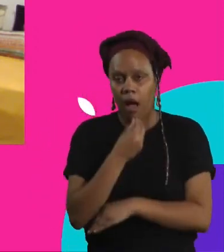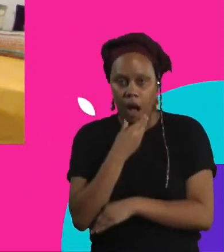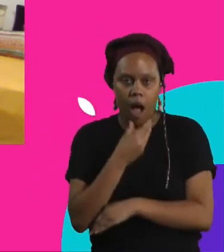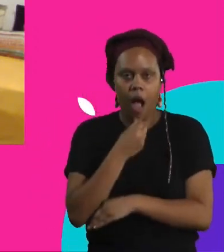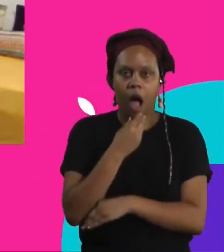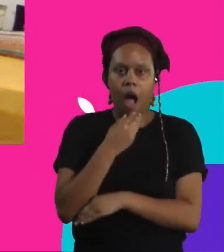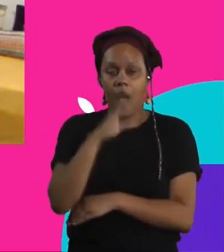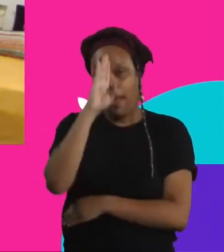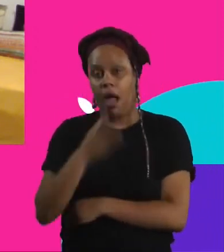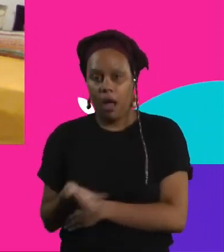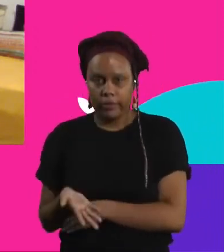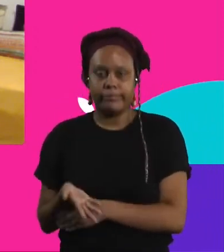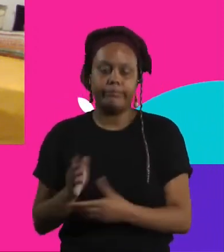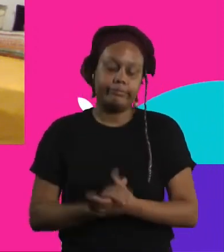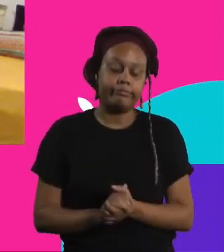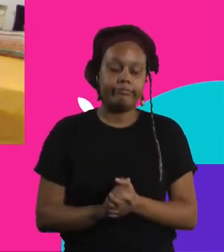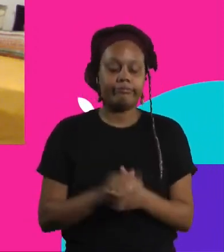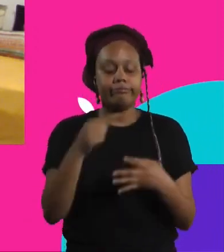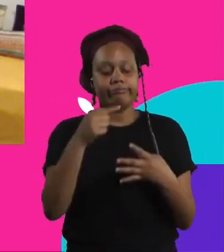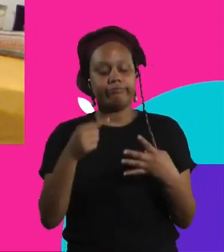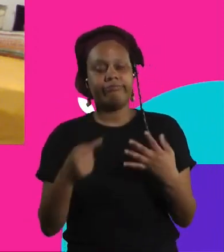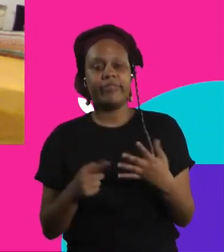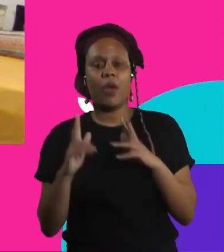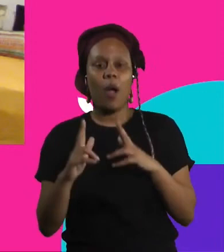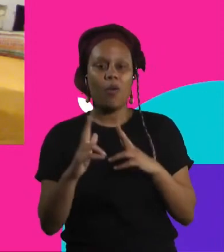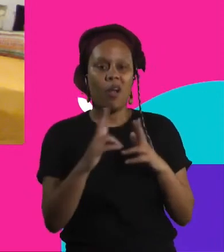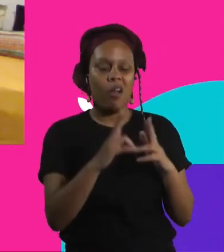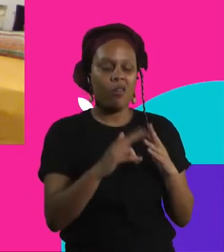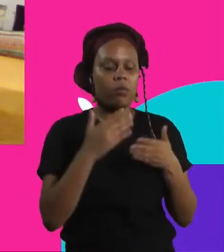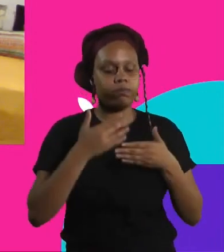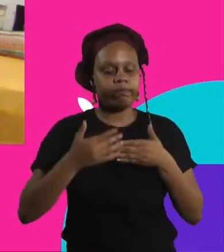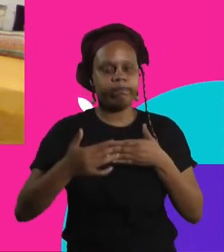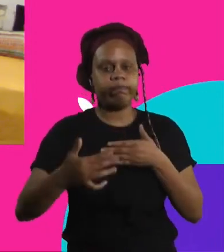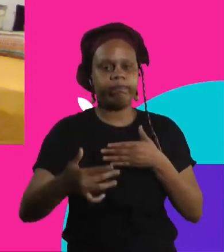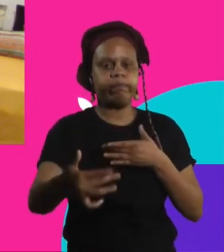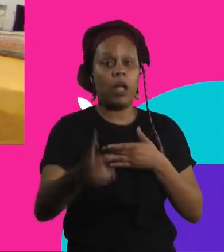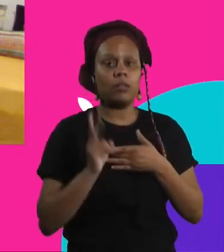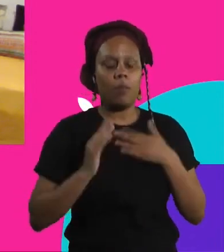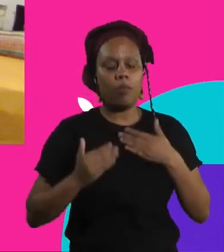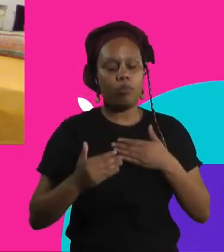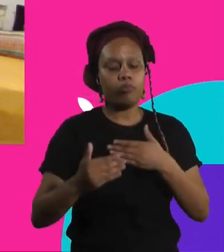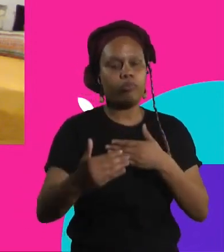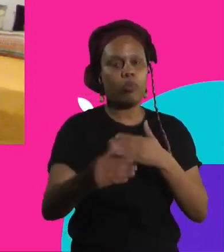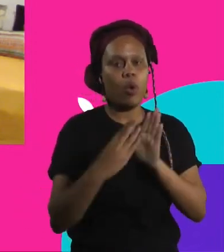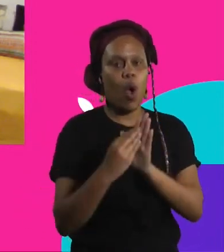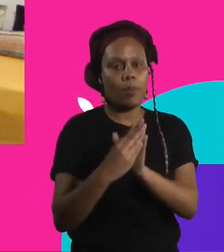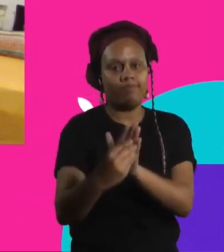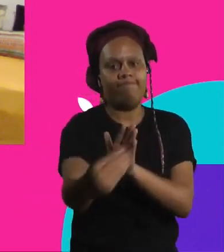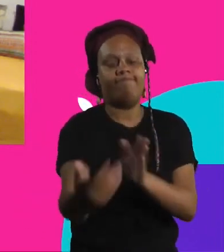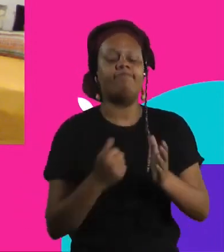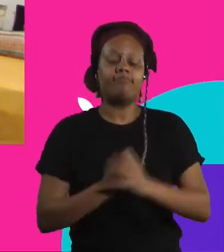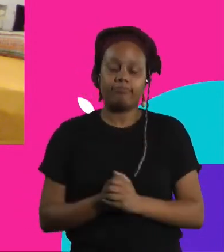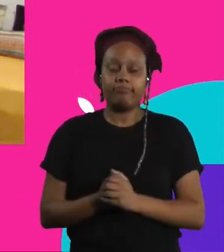tipo de algoritmo, os vieses deles vão ser replicados, né, nos algoritmos, e o processo seletivo tende a